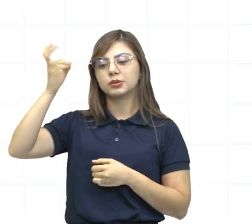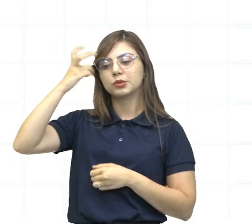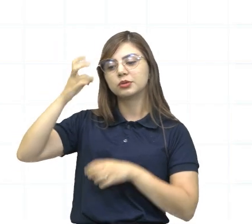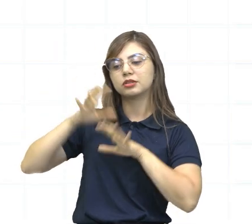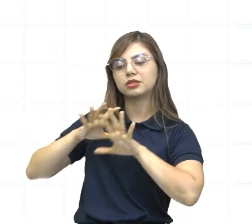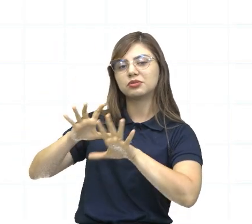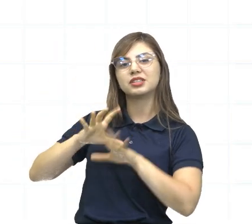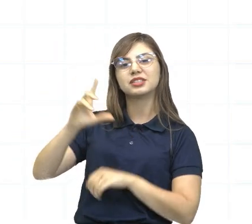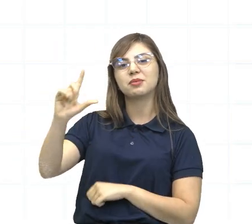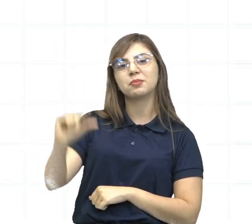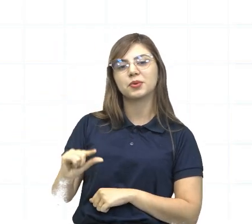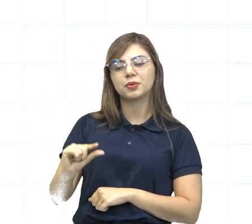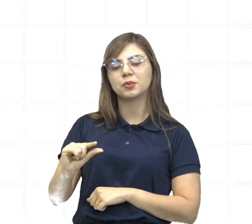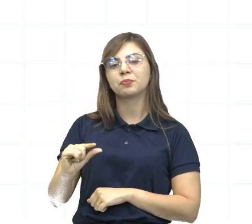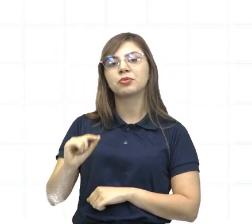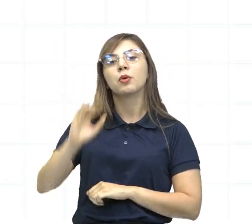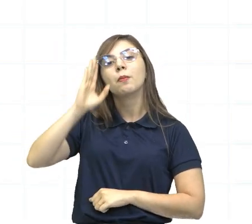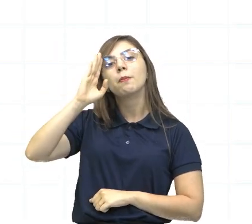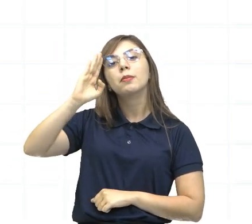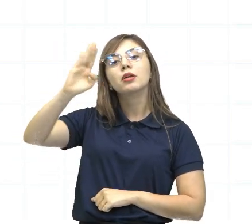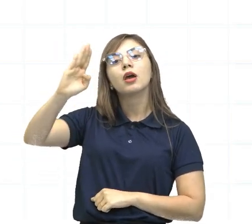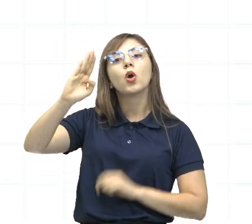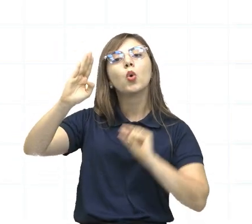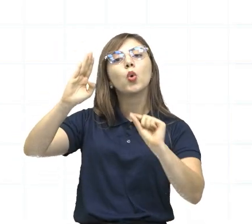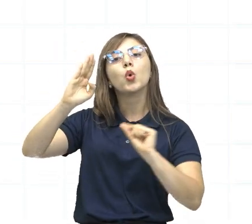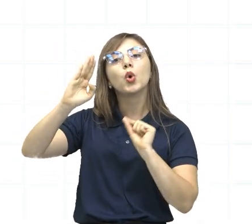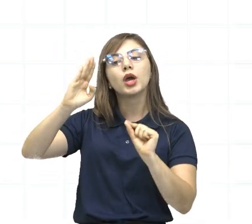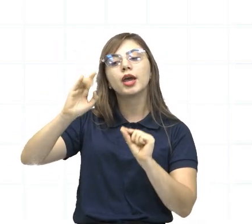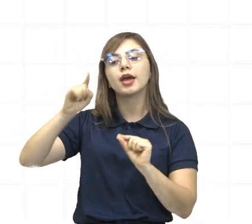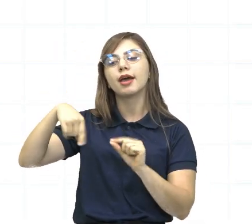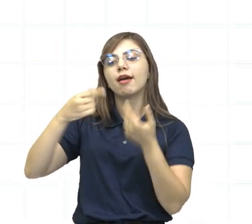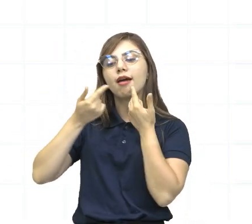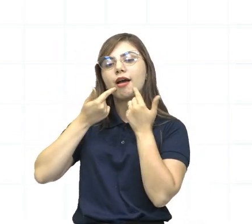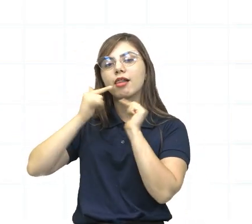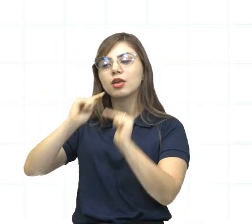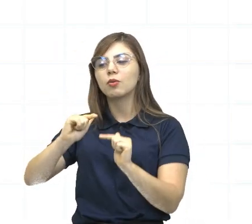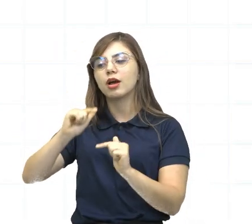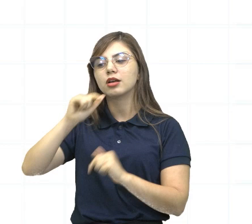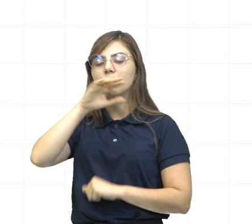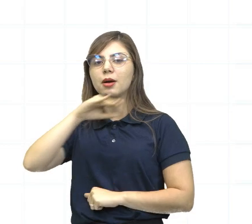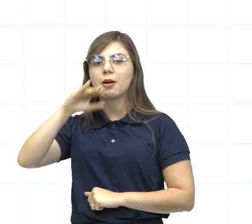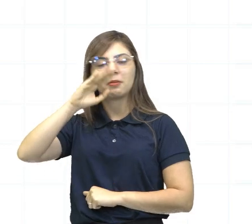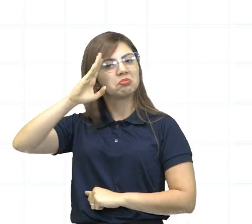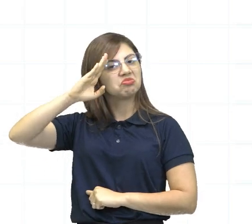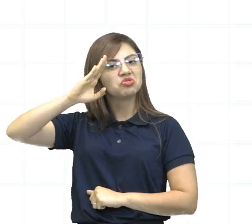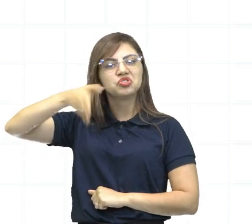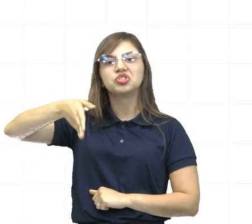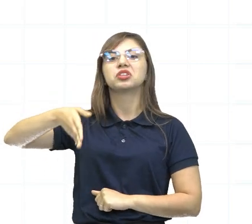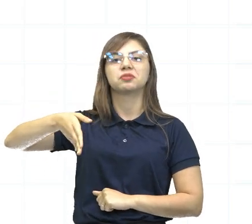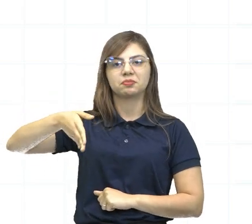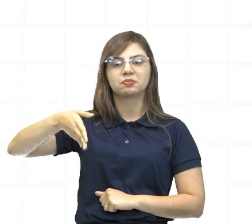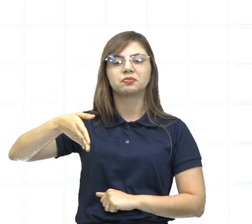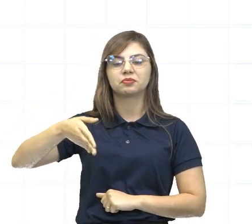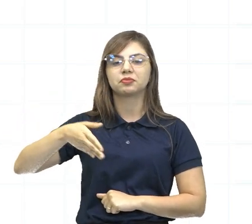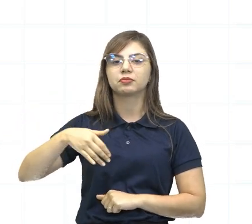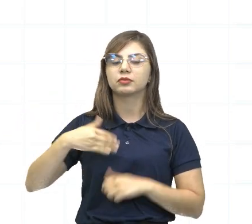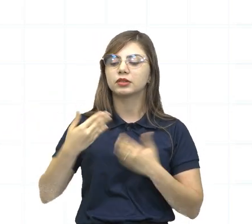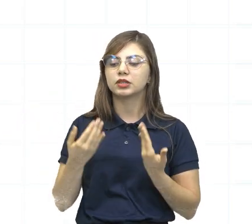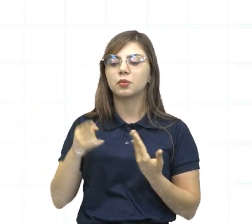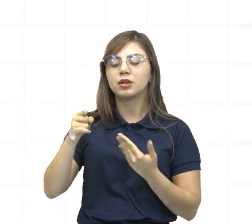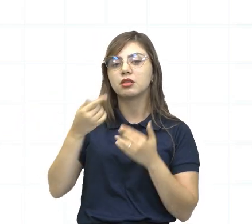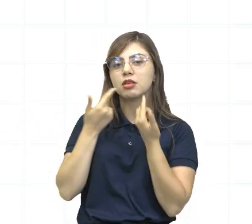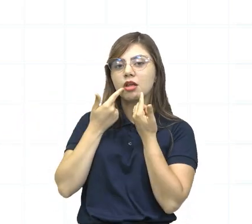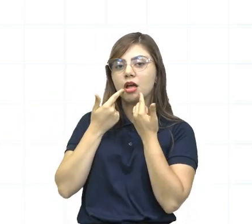de baixo contexto, né, que a gente chama dessa forma, são aquelas culturas onde a linguagem ela é muito mais